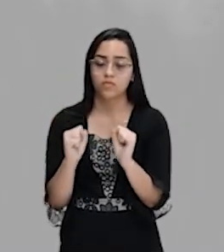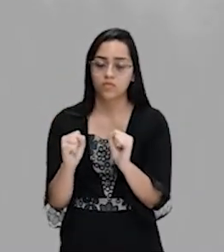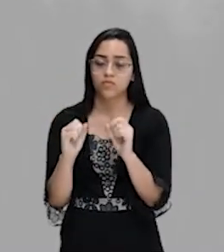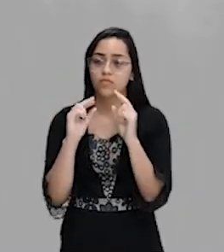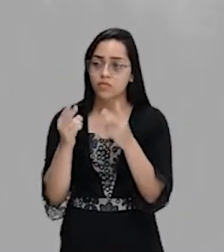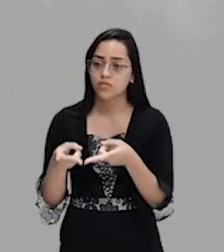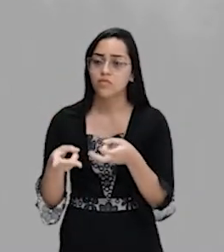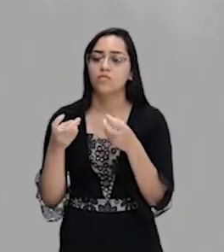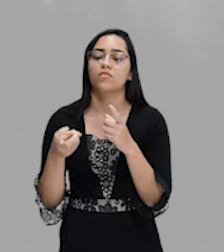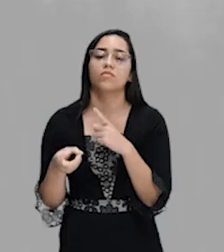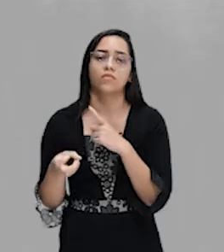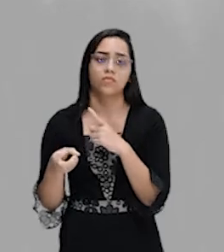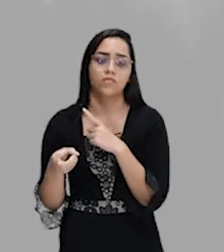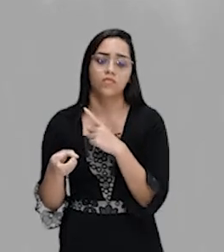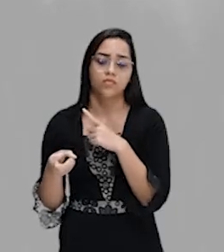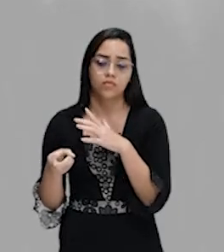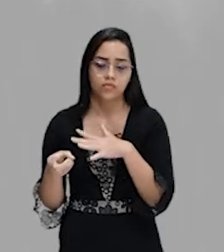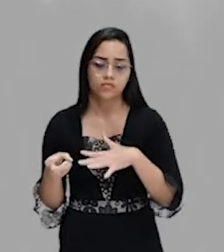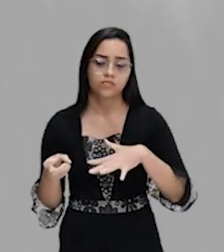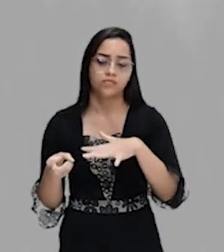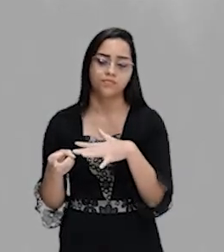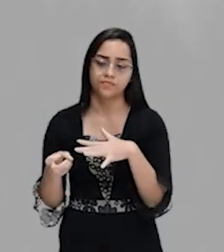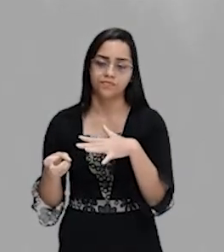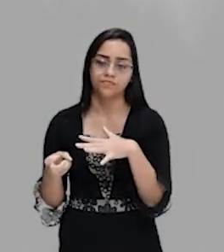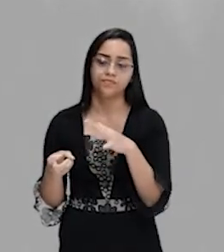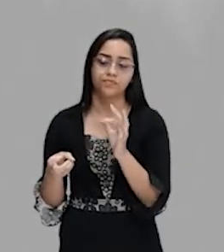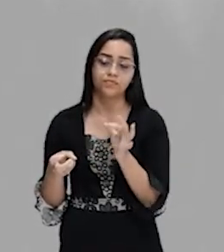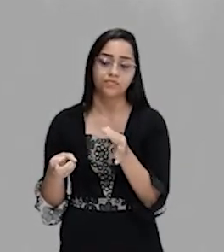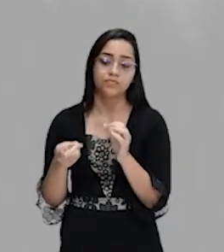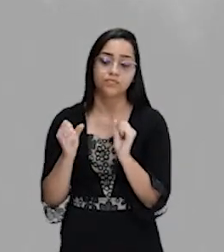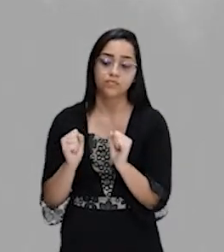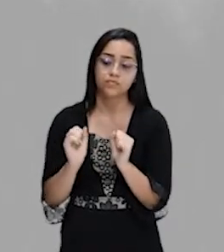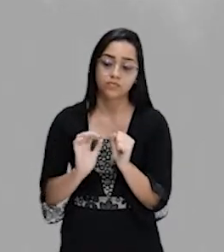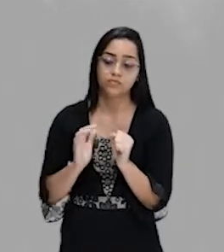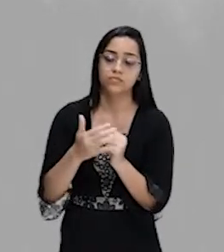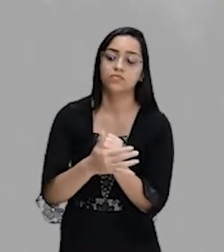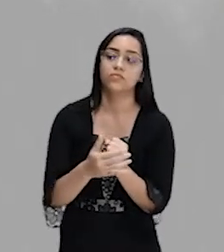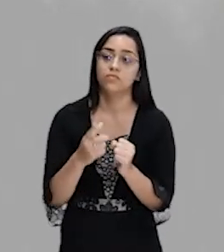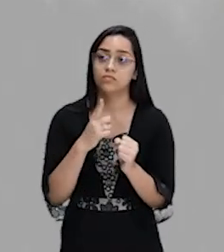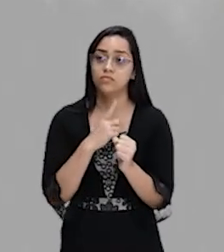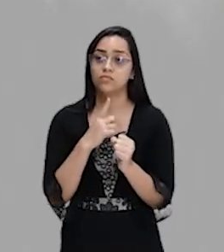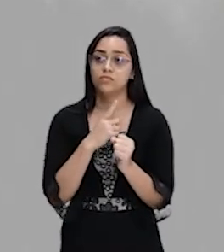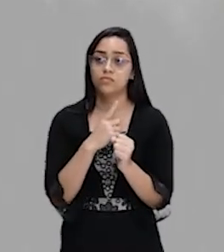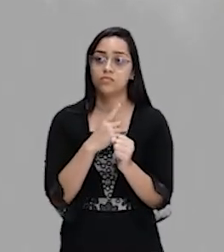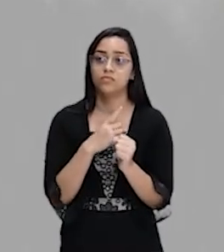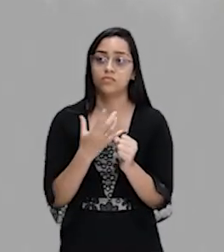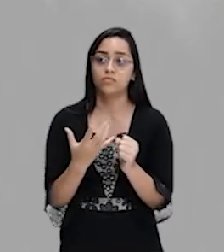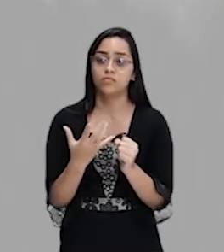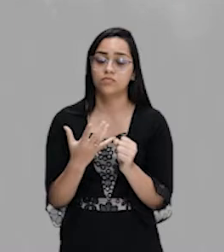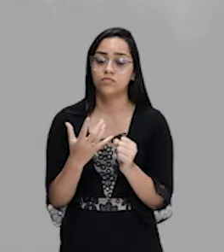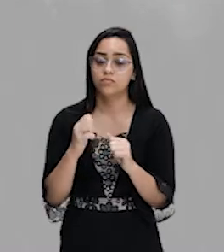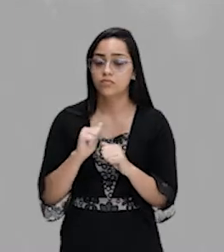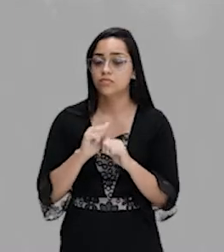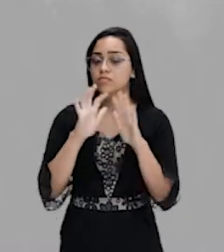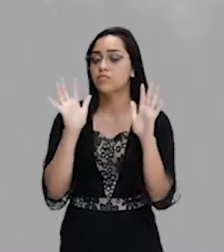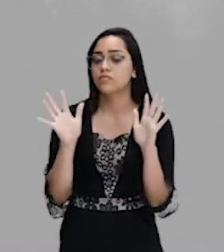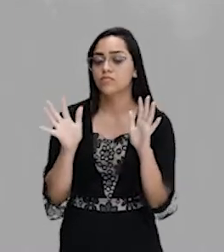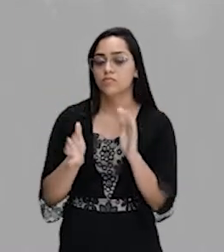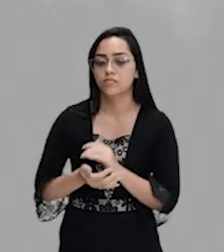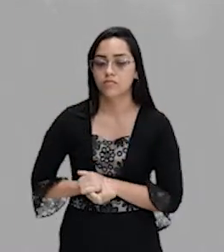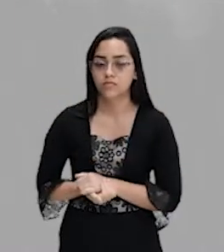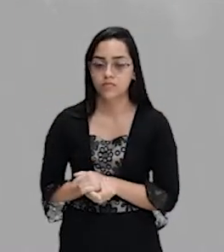ali bem, né, na superfície, ok? Consegue refletir bem e a gente consegue ver essa parte clara aí bem.